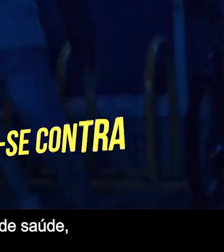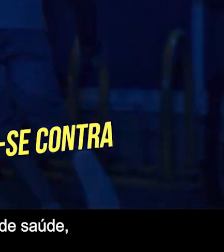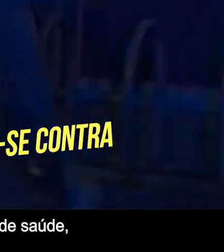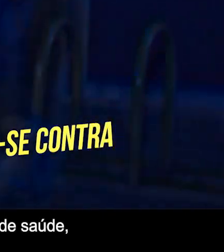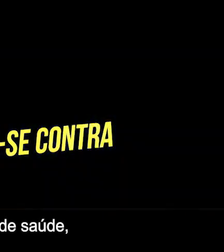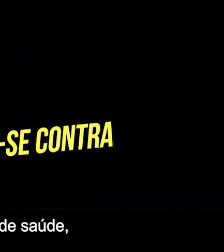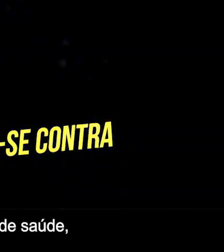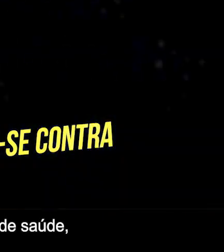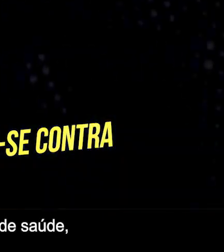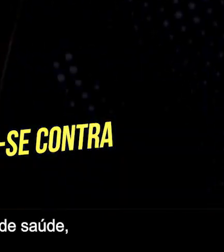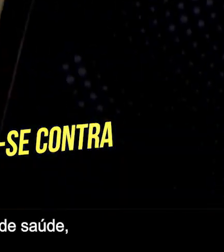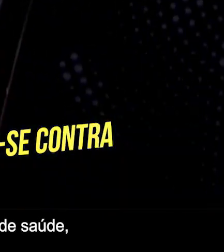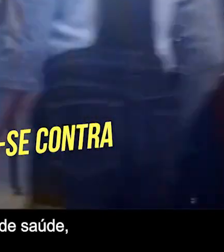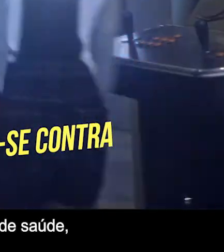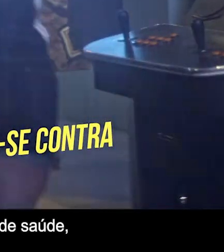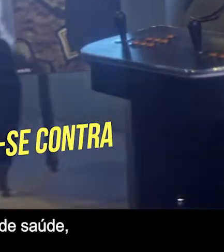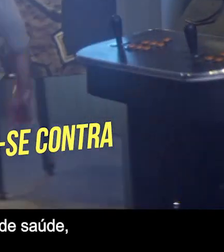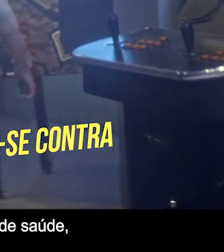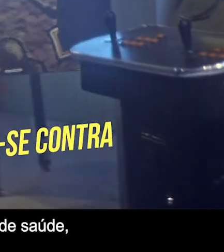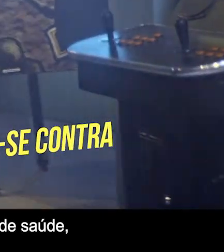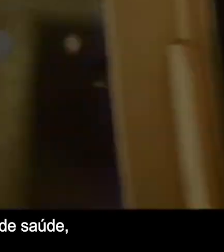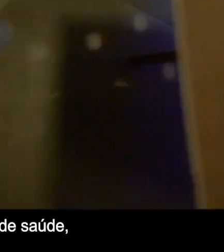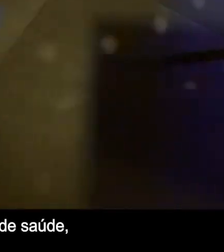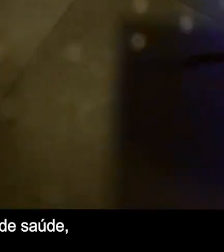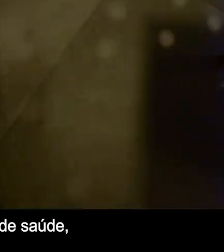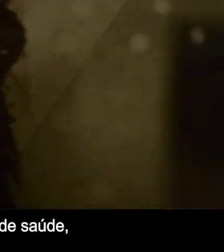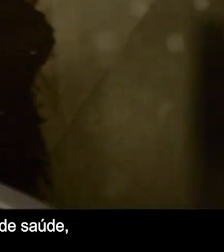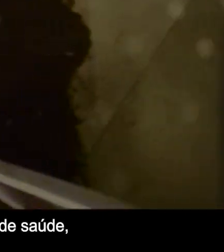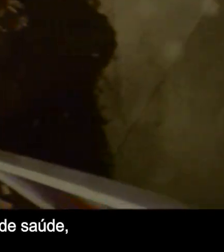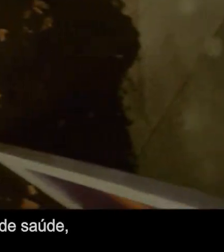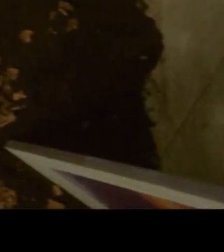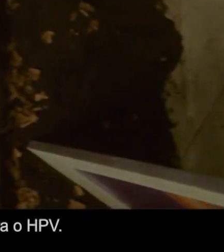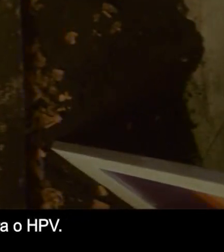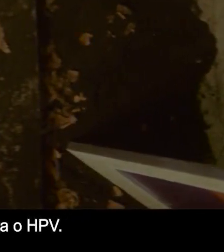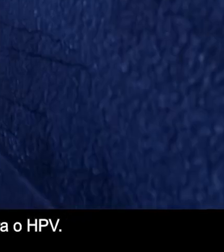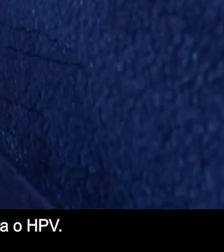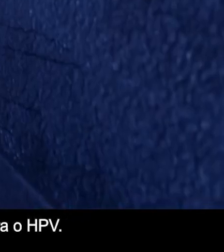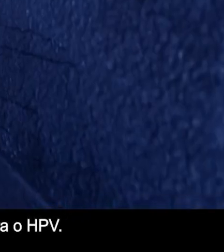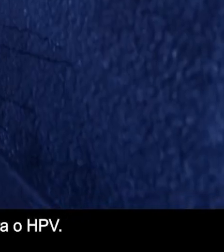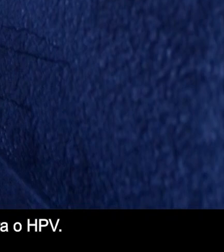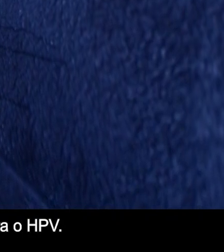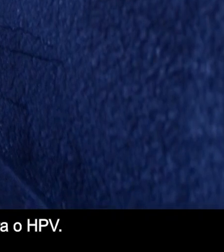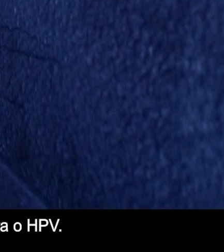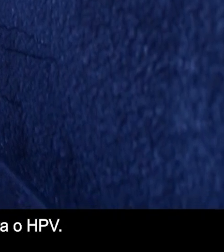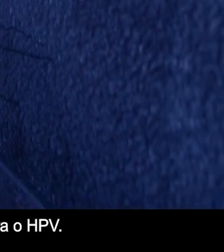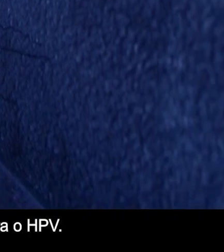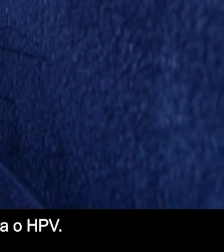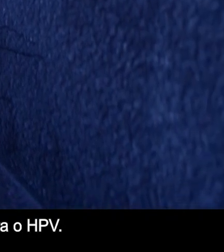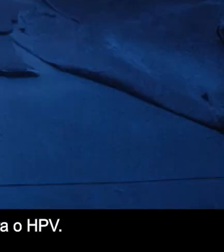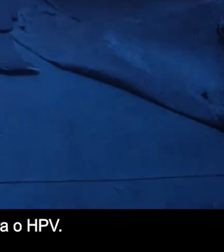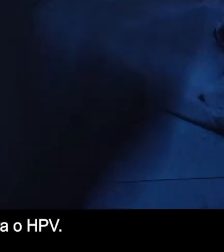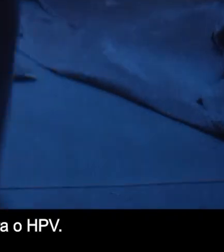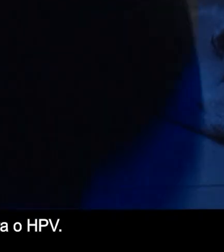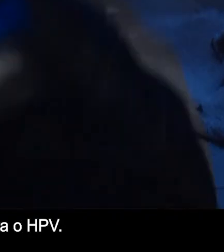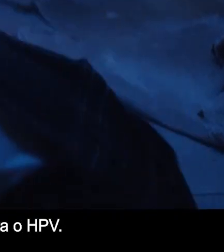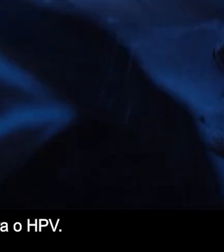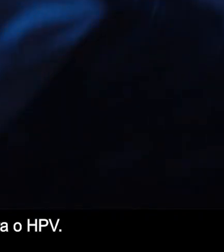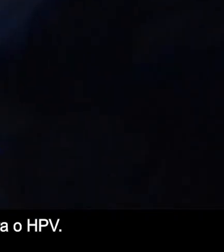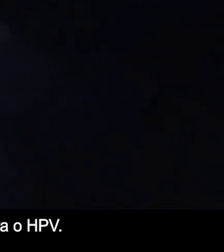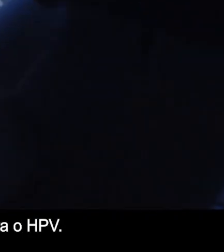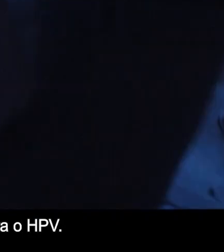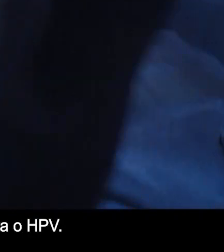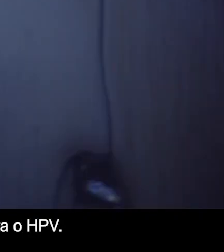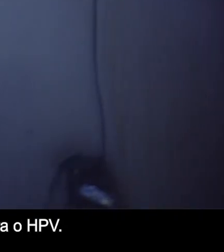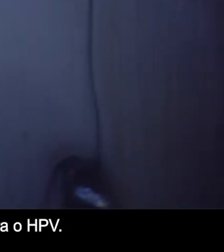9 a 14 anos e meninos de 11 a 14 podem procurar uma unidade de saúde, levar a caderneta de vacinação e tomar gratuitamente a